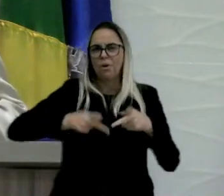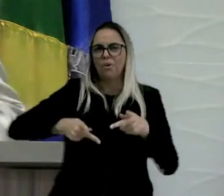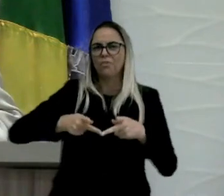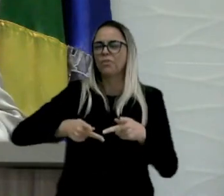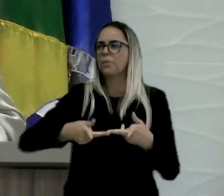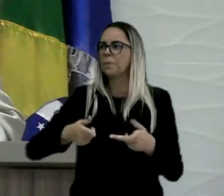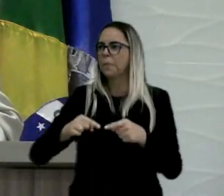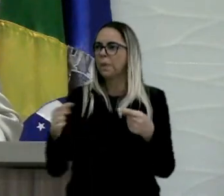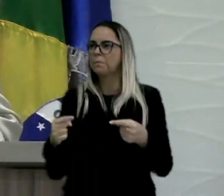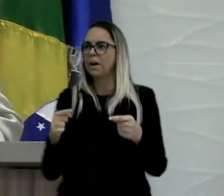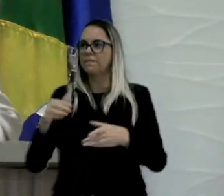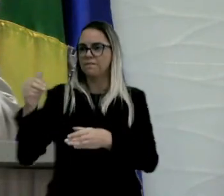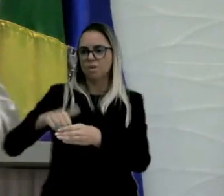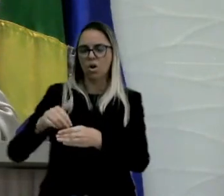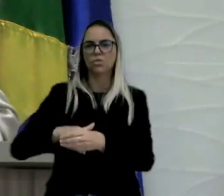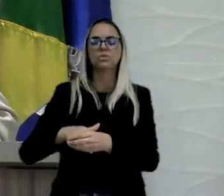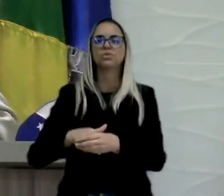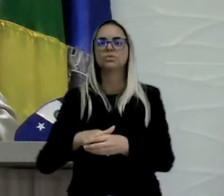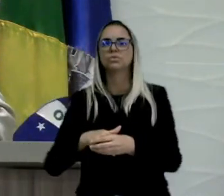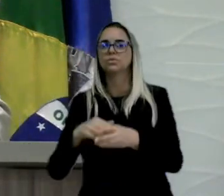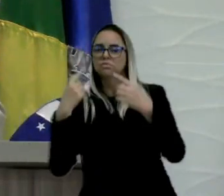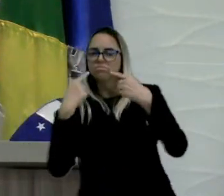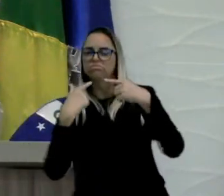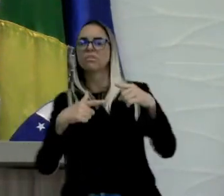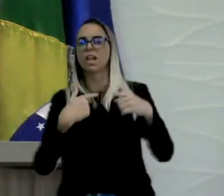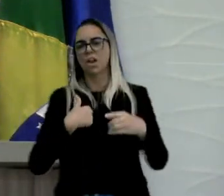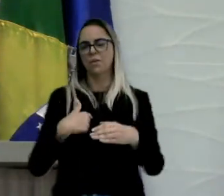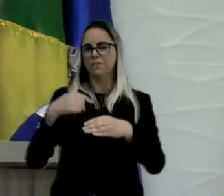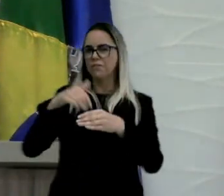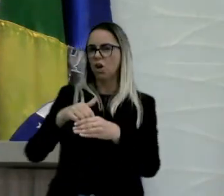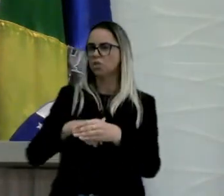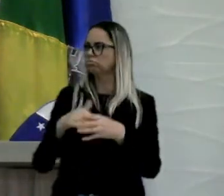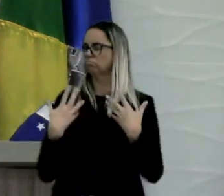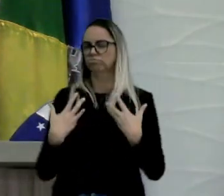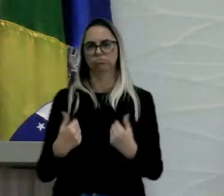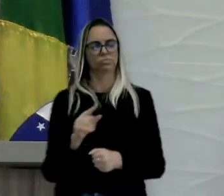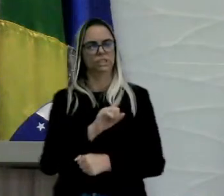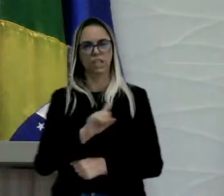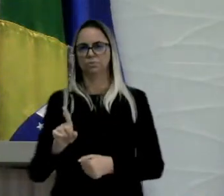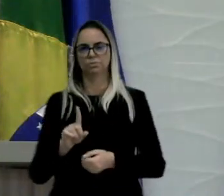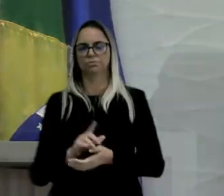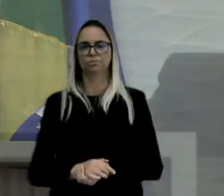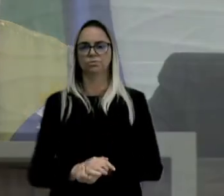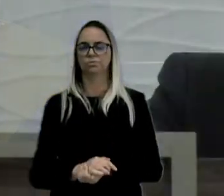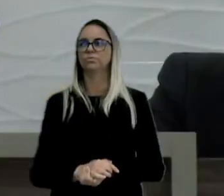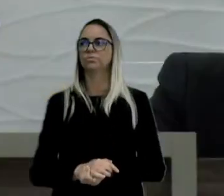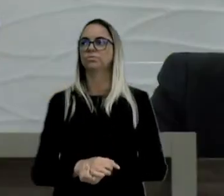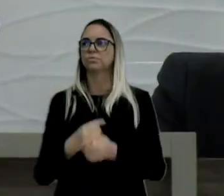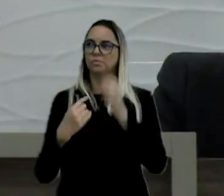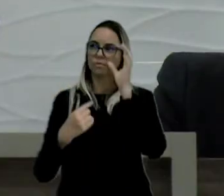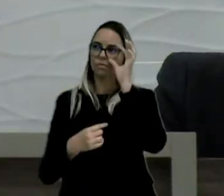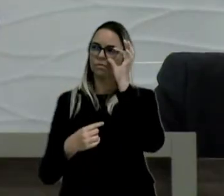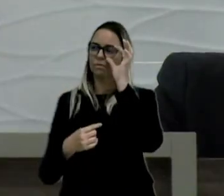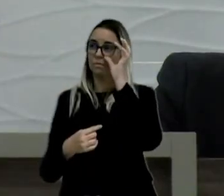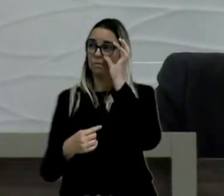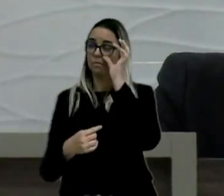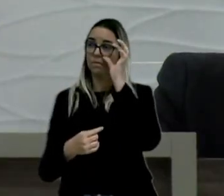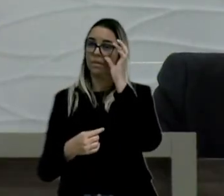em voto de repúdio nessa casa enquanto eu for vereadora eu não voto Vereador n r